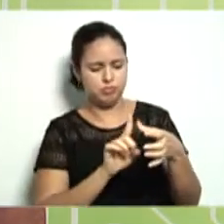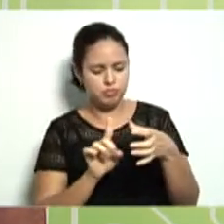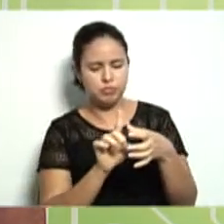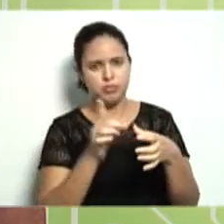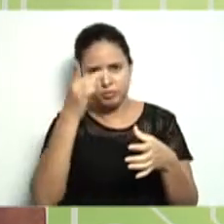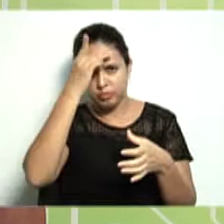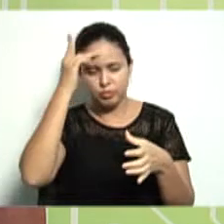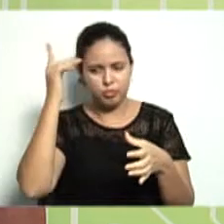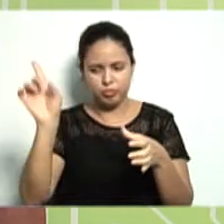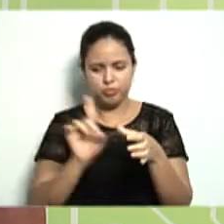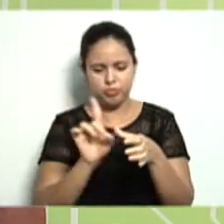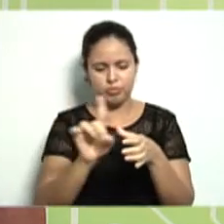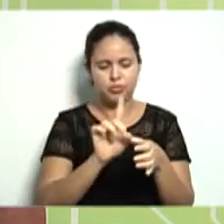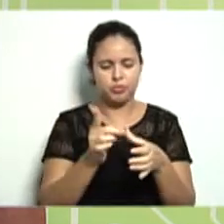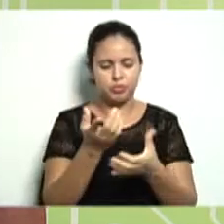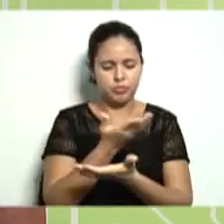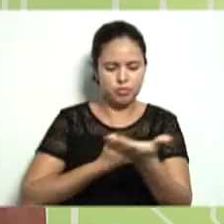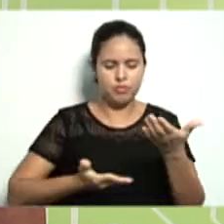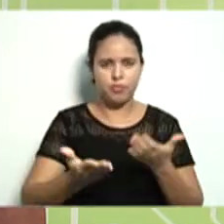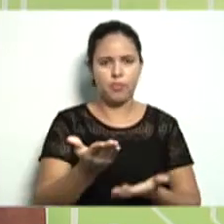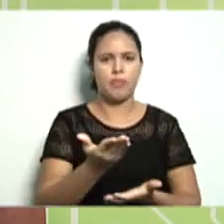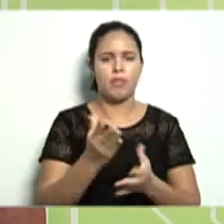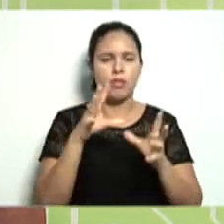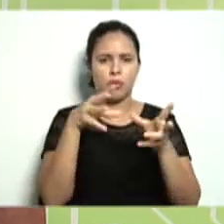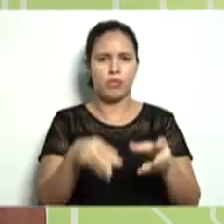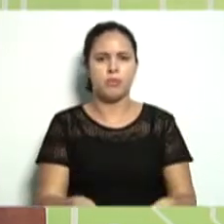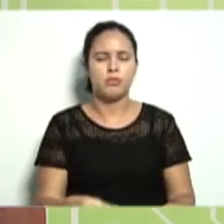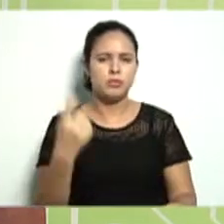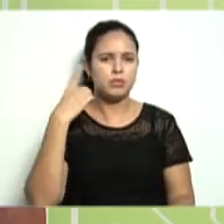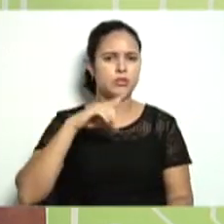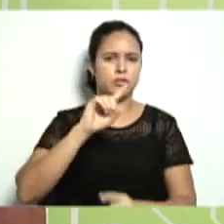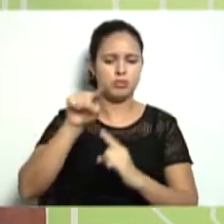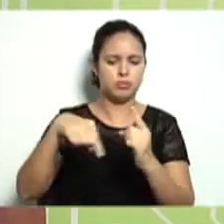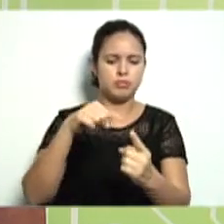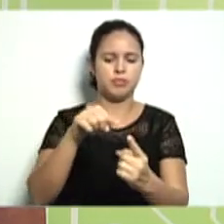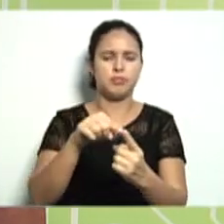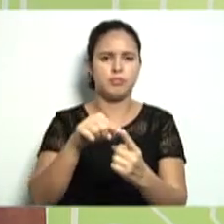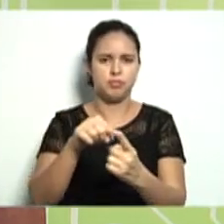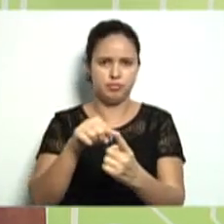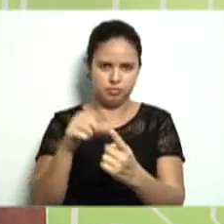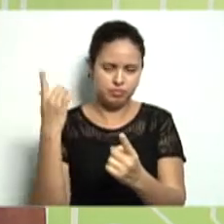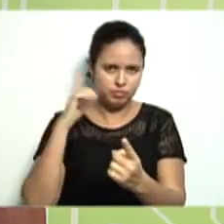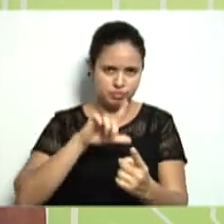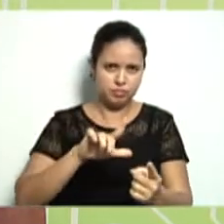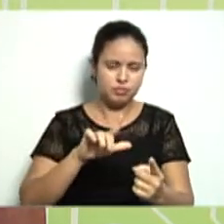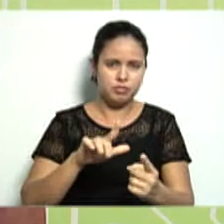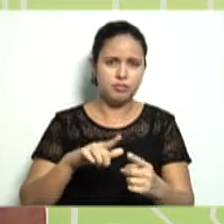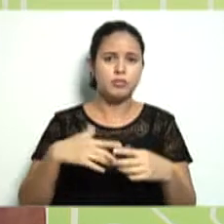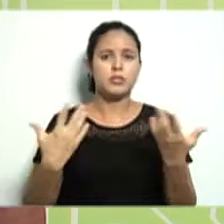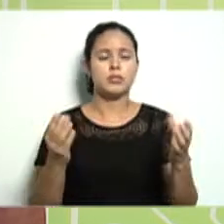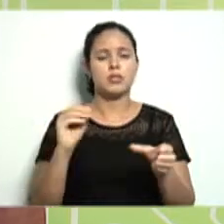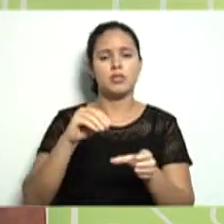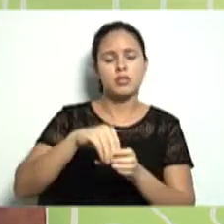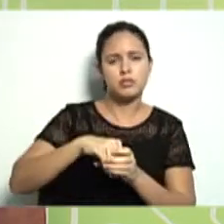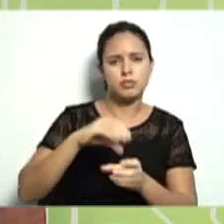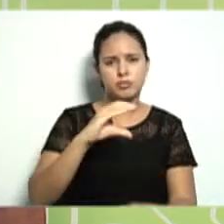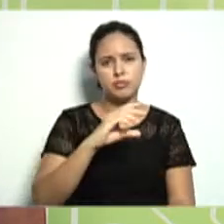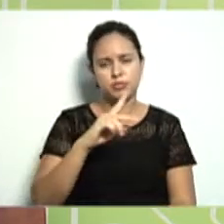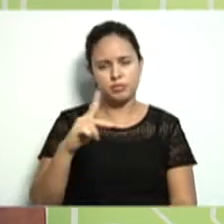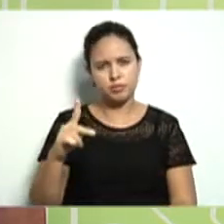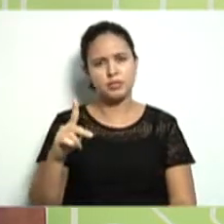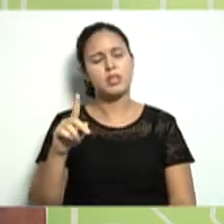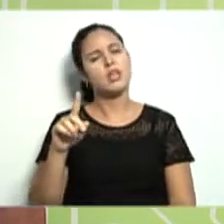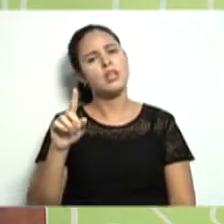várias pessoas e fazer com que todos atinjam o objetivo comum. Na cooperativa, é um